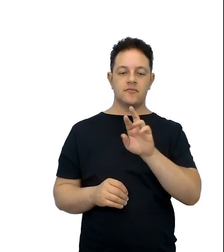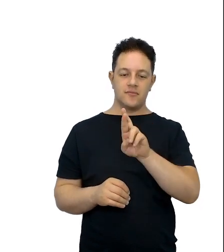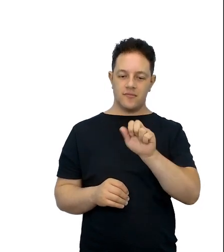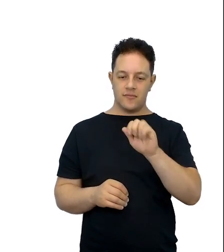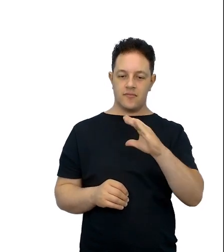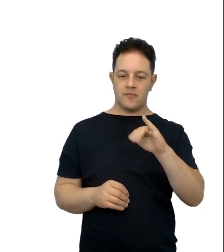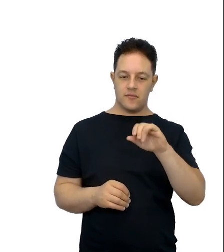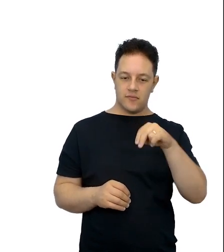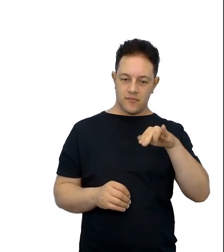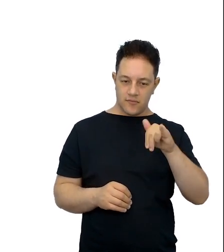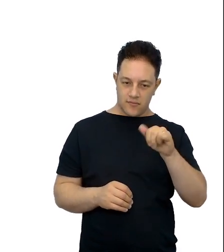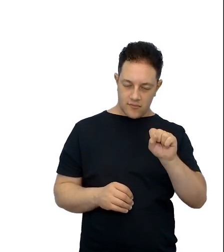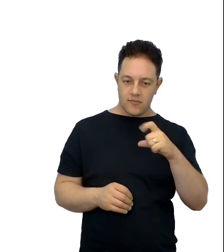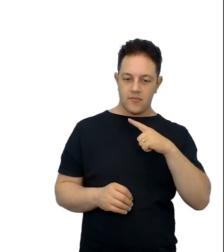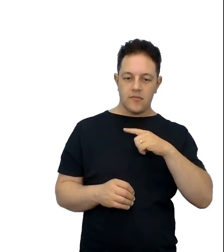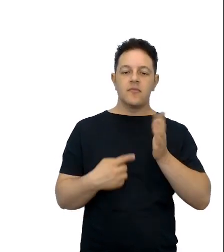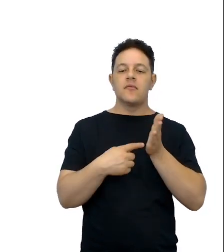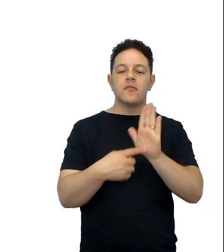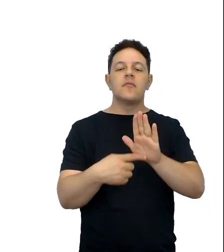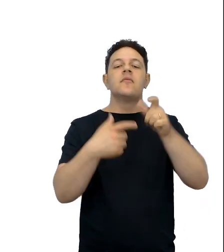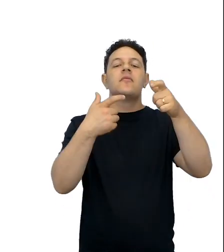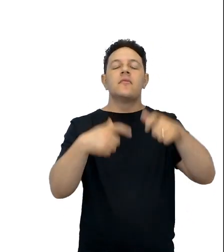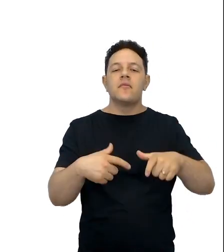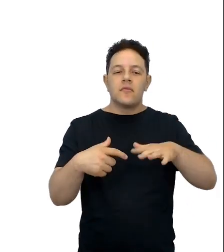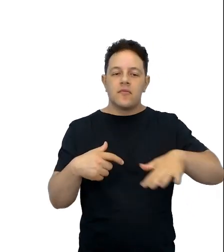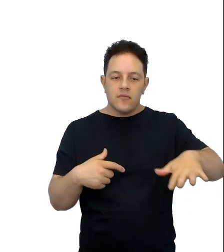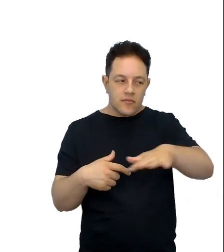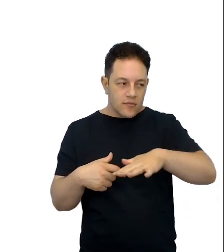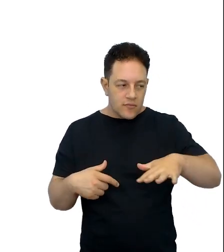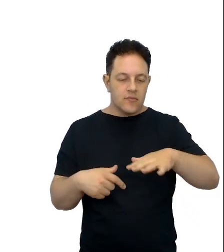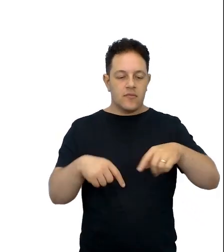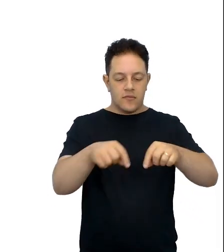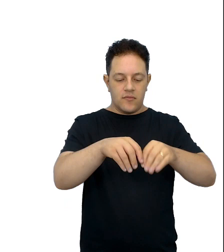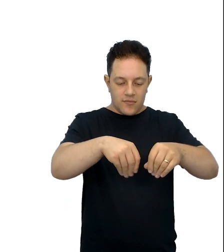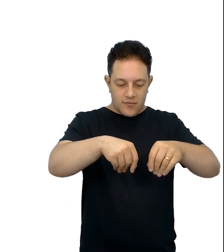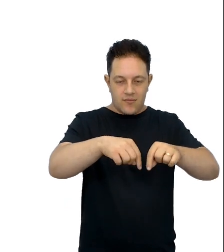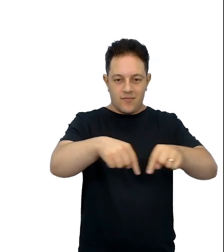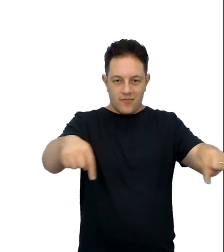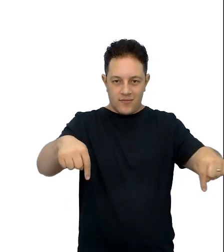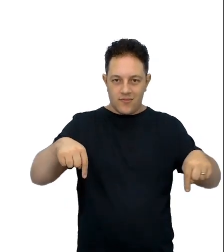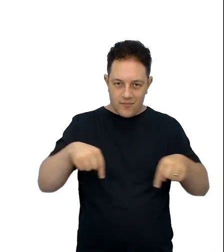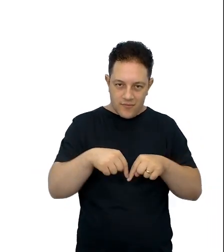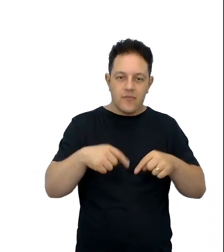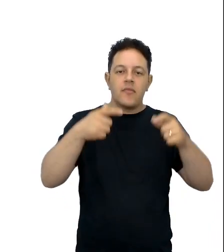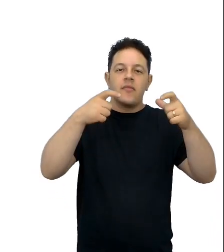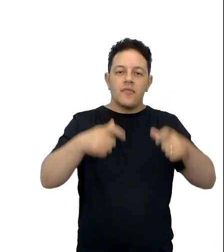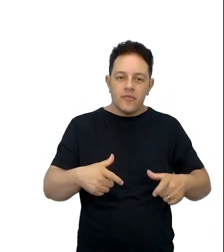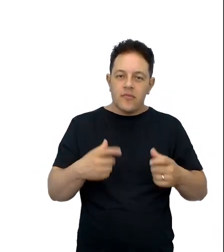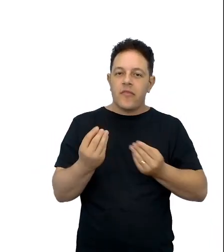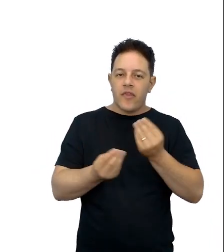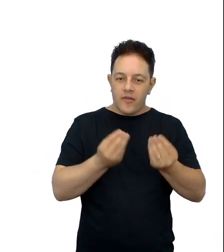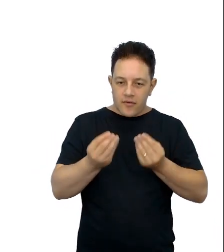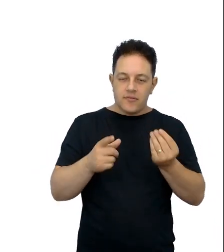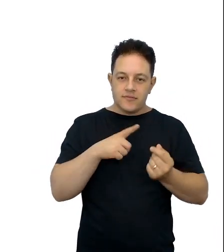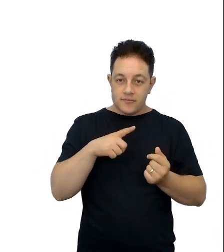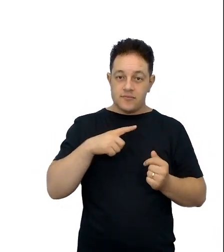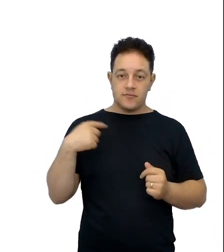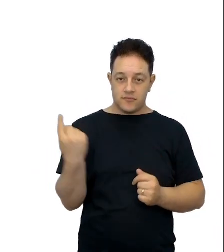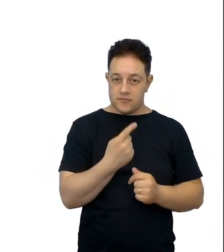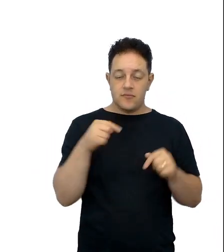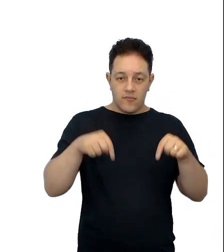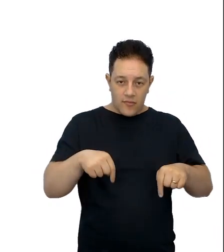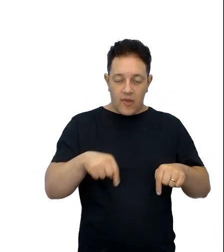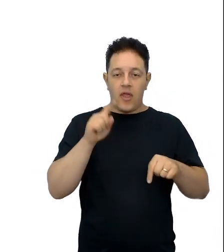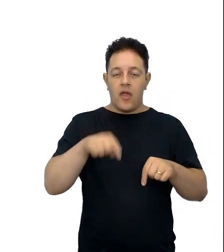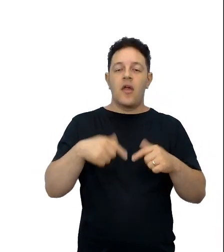fala da área desse terreno, ele fala do perímetro, né, a gente aqui está trabalhando